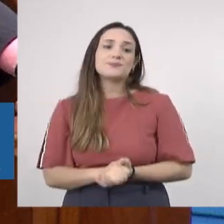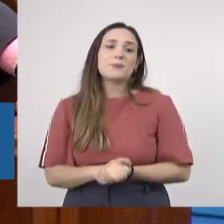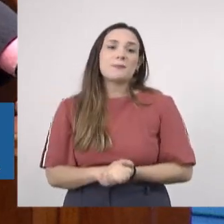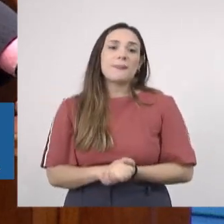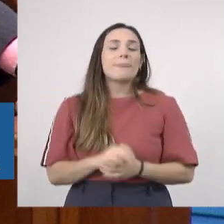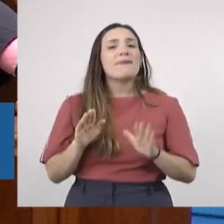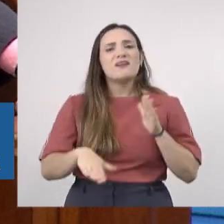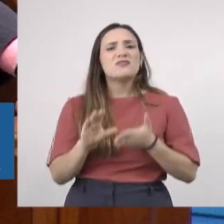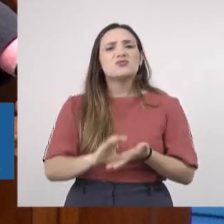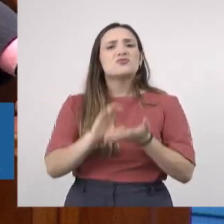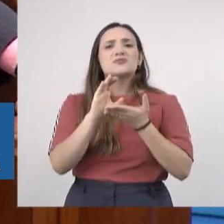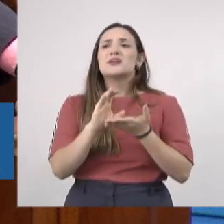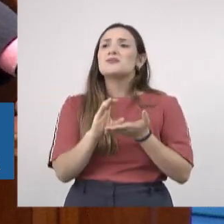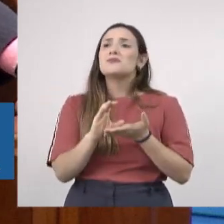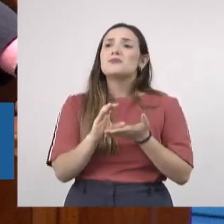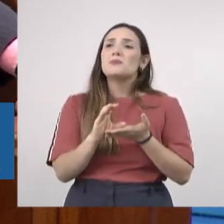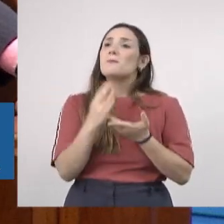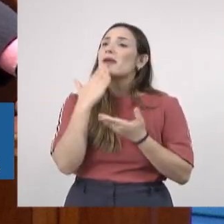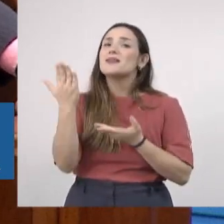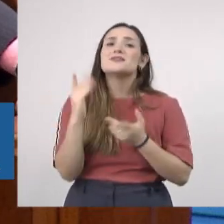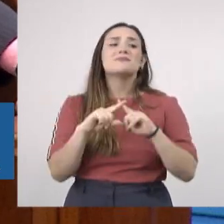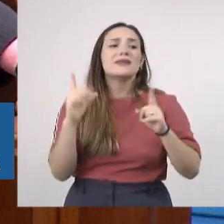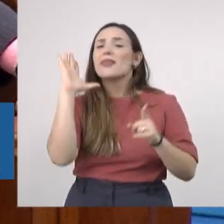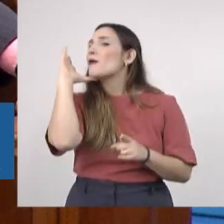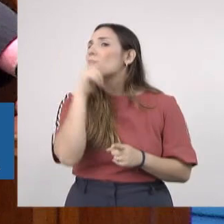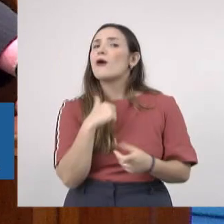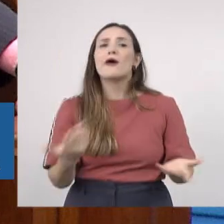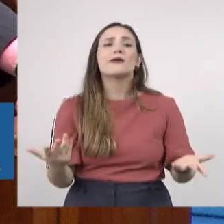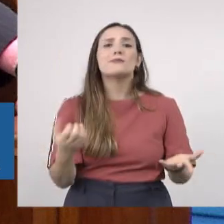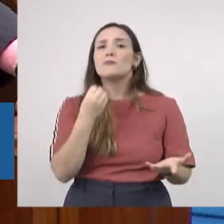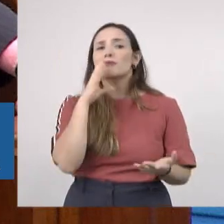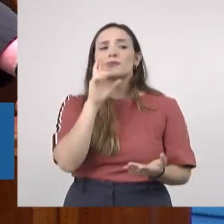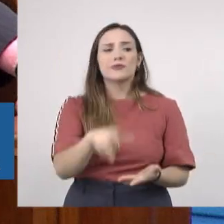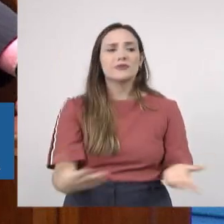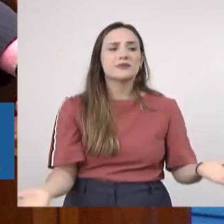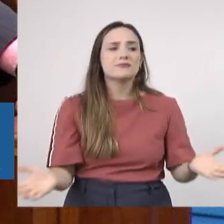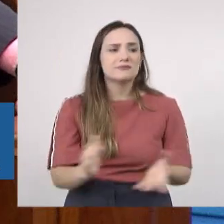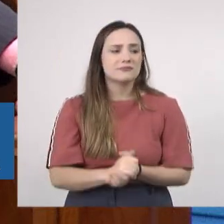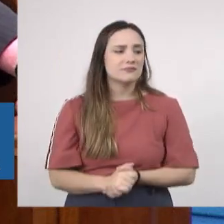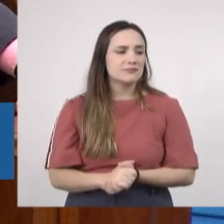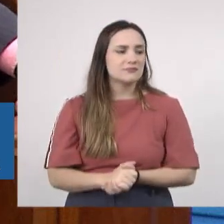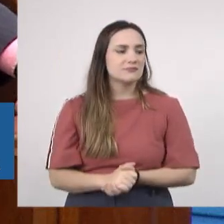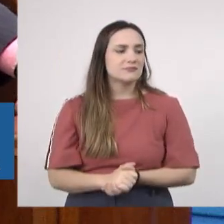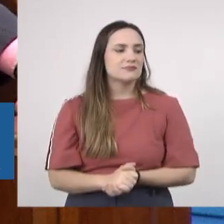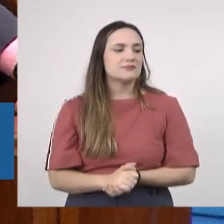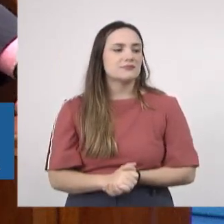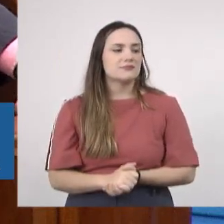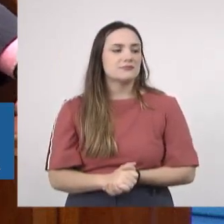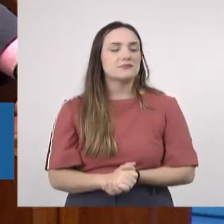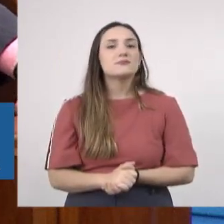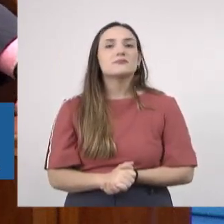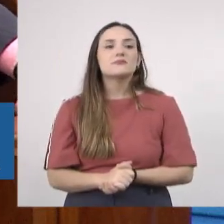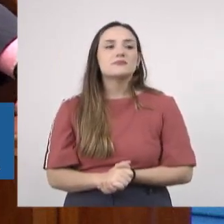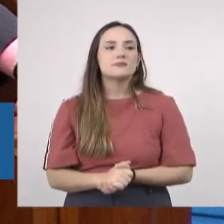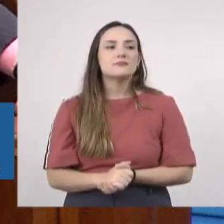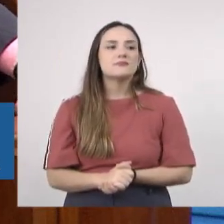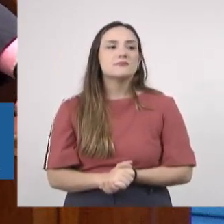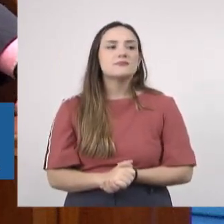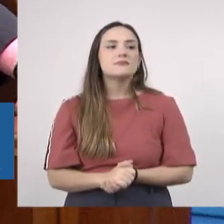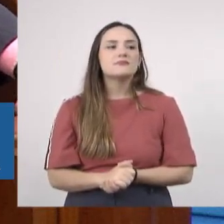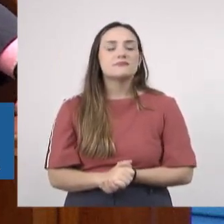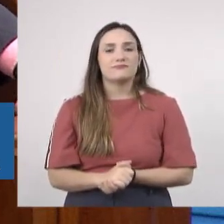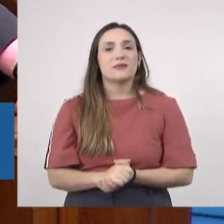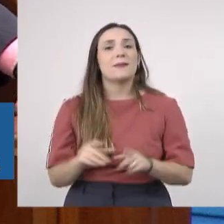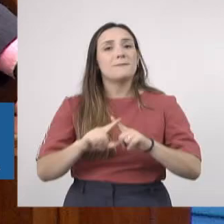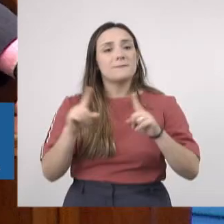com uma requisição do Conselho Tutelar, aquilo ali pode levar anos para que ela seja atendida. E a prioridade absoluta que a Constituição